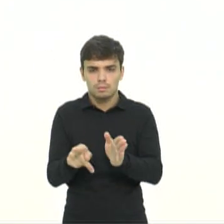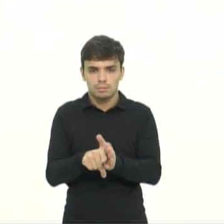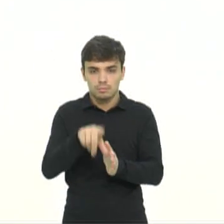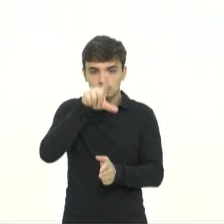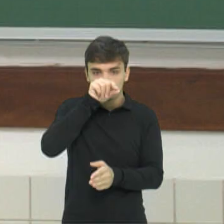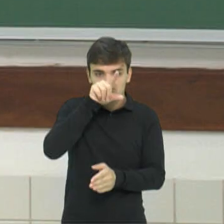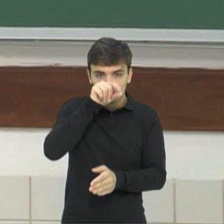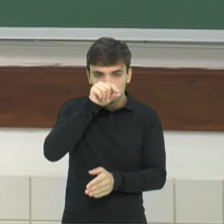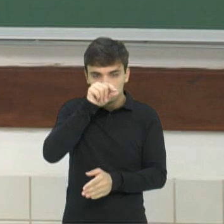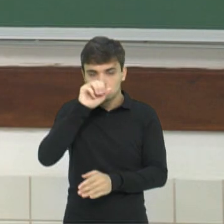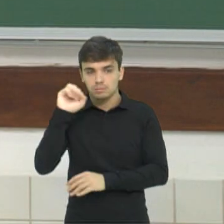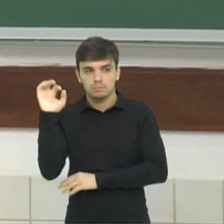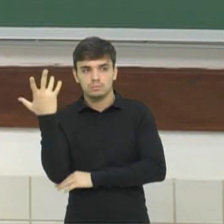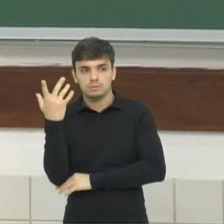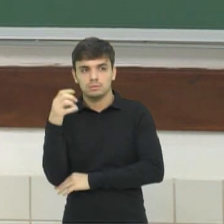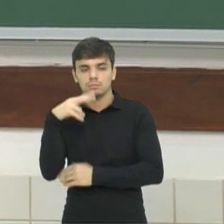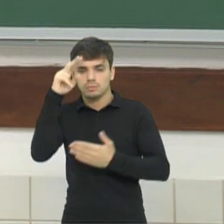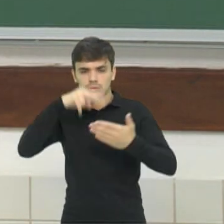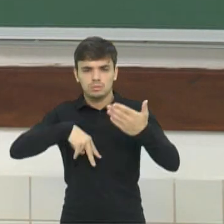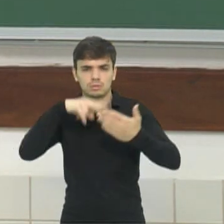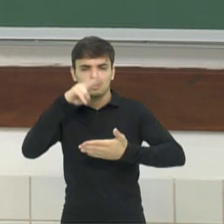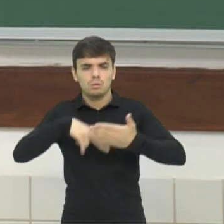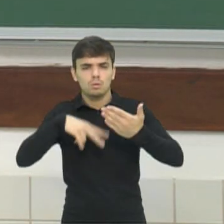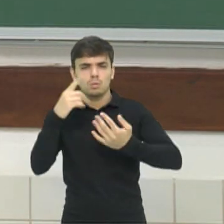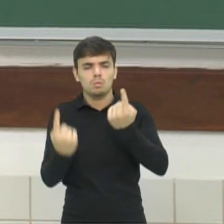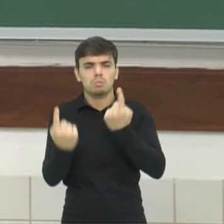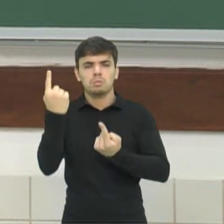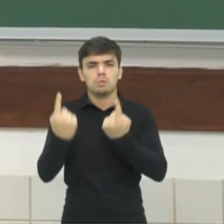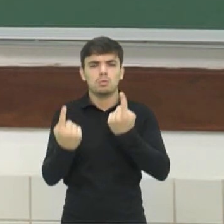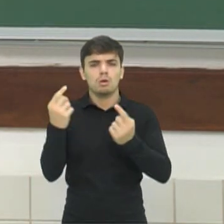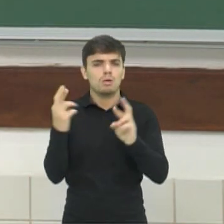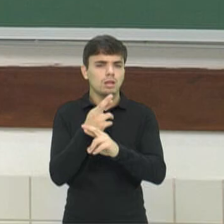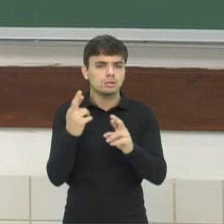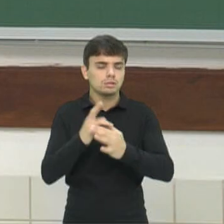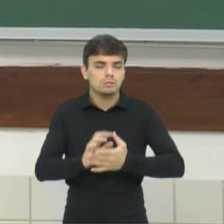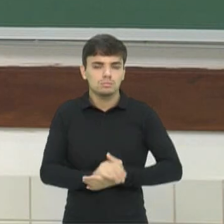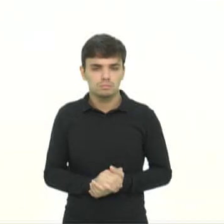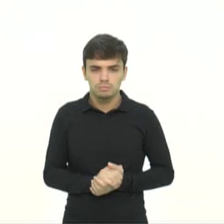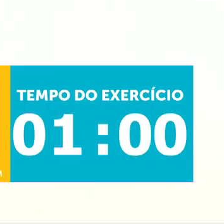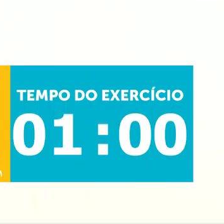e as árvores. Então, depois de ler isso, qual que é a relação entre a erva passarinho e a árvore?